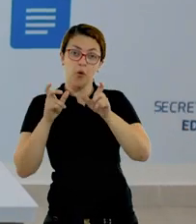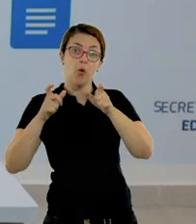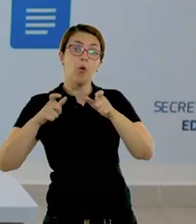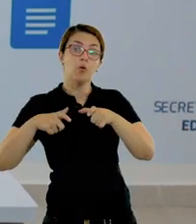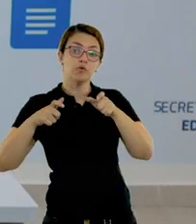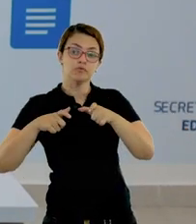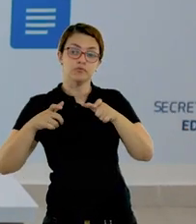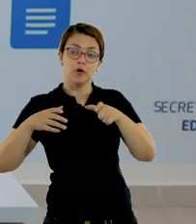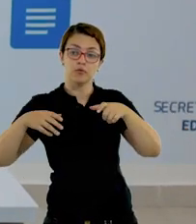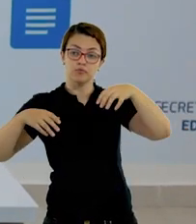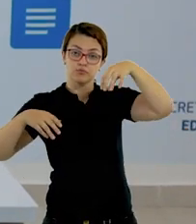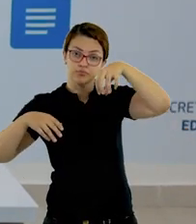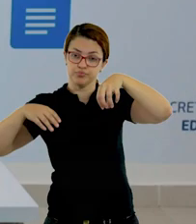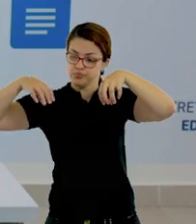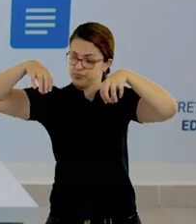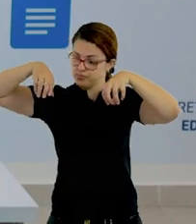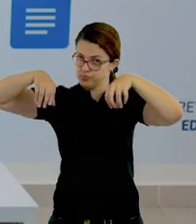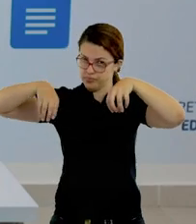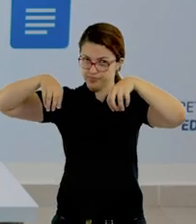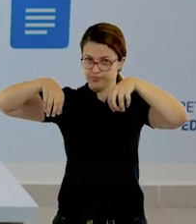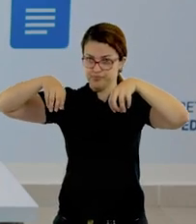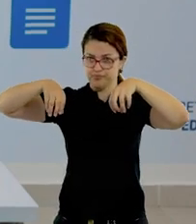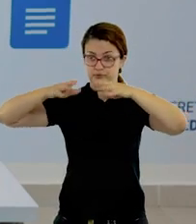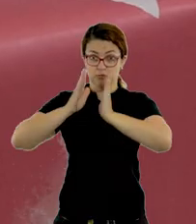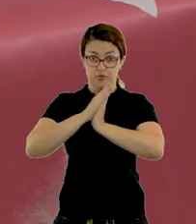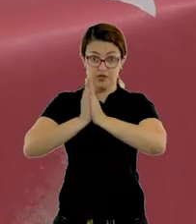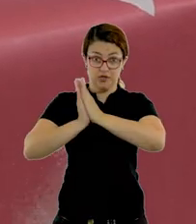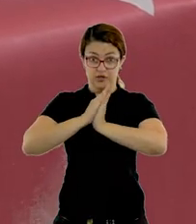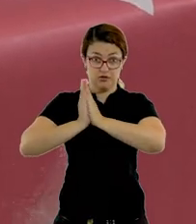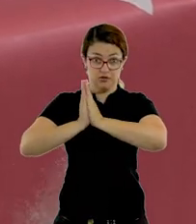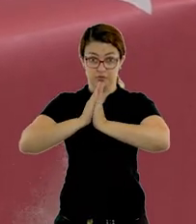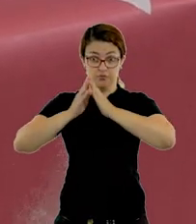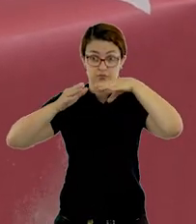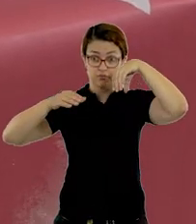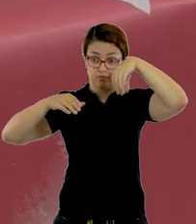você coloca os bonequinhos no centro do ringue, tá?